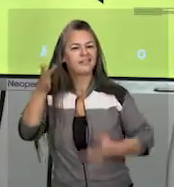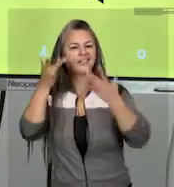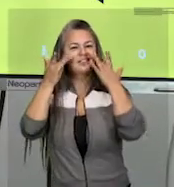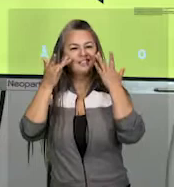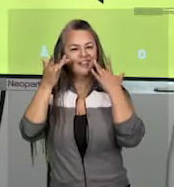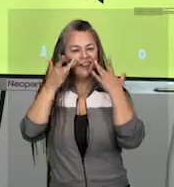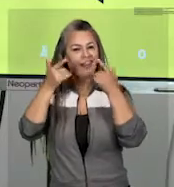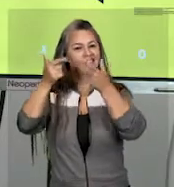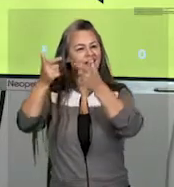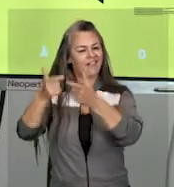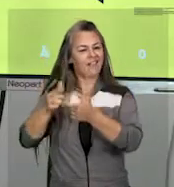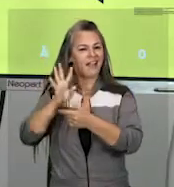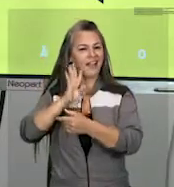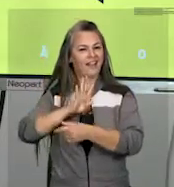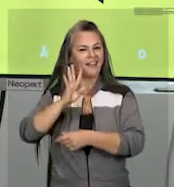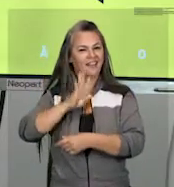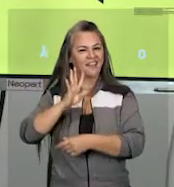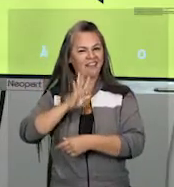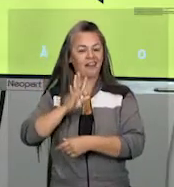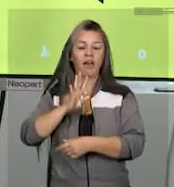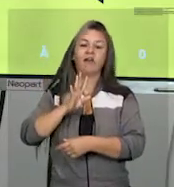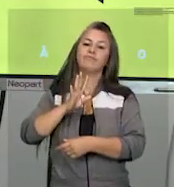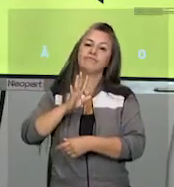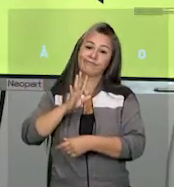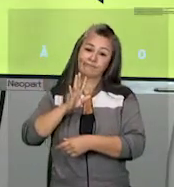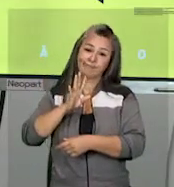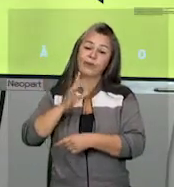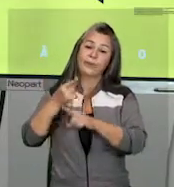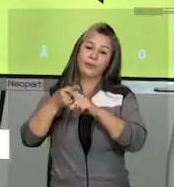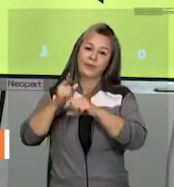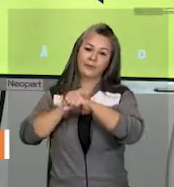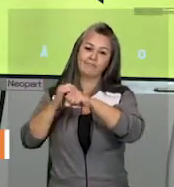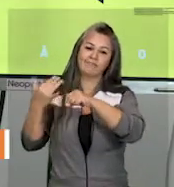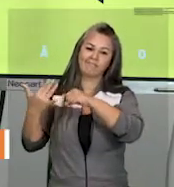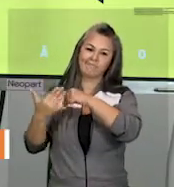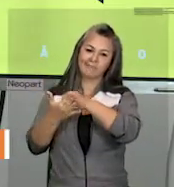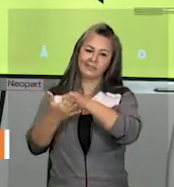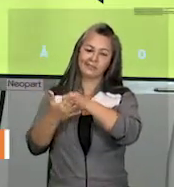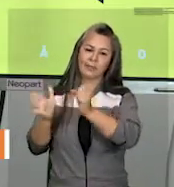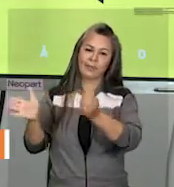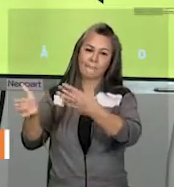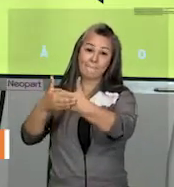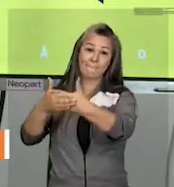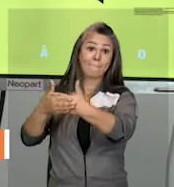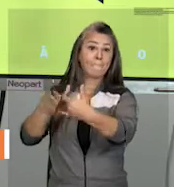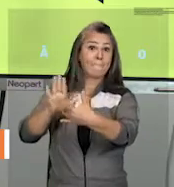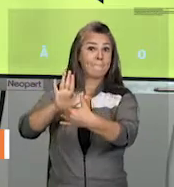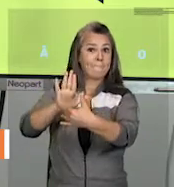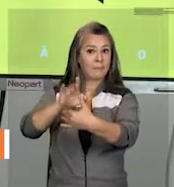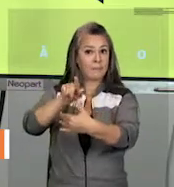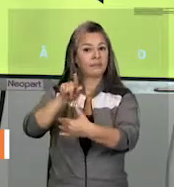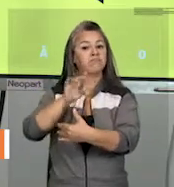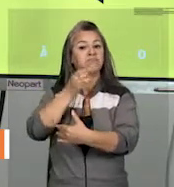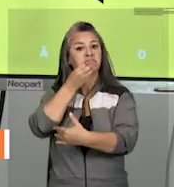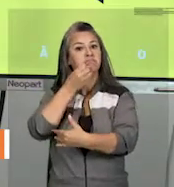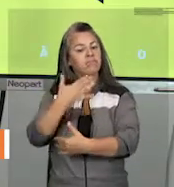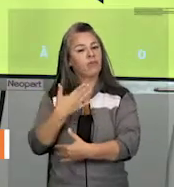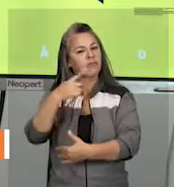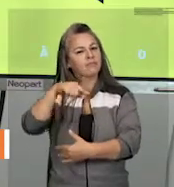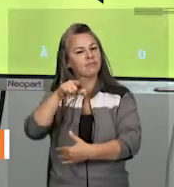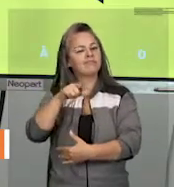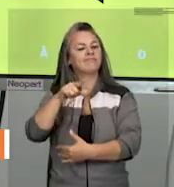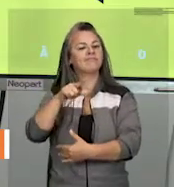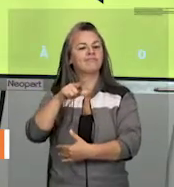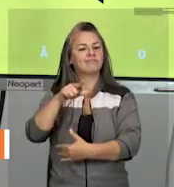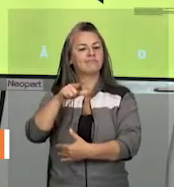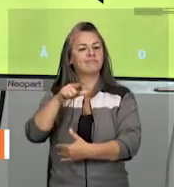de a gente passear e divertir. Estão fechados nesse momento, mas vão reabrir. E o bacana é que aprender sobre ele nos faz ter um outro